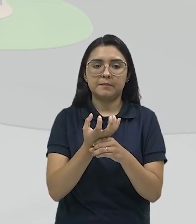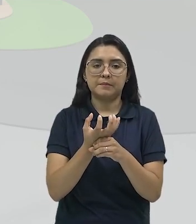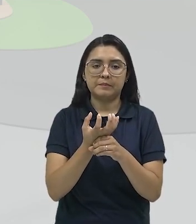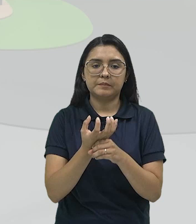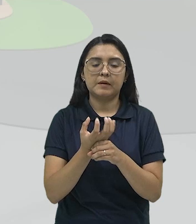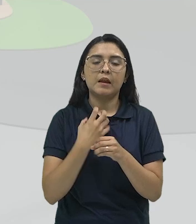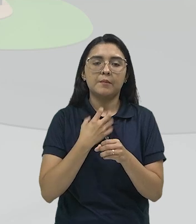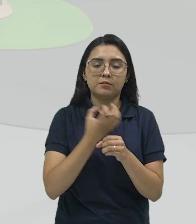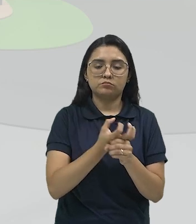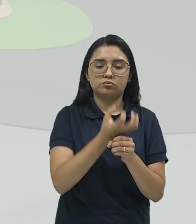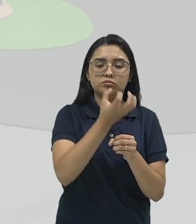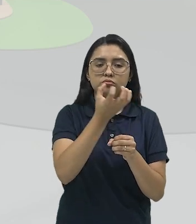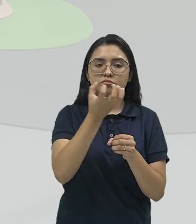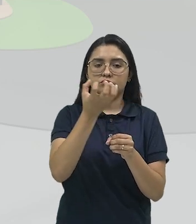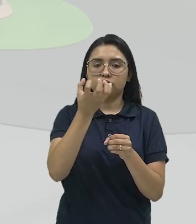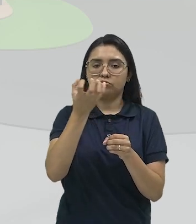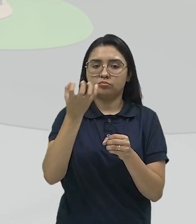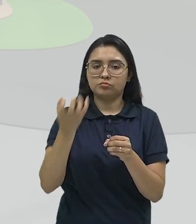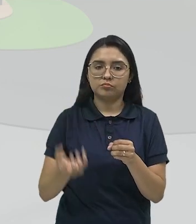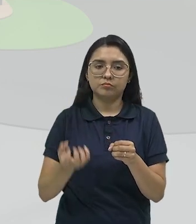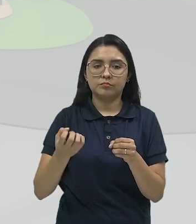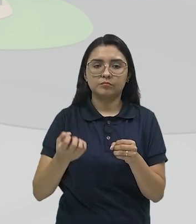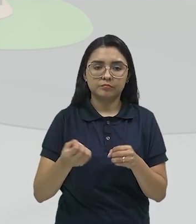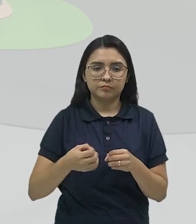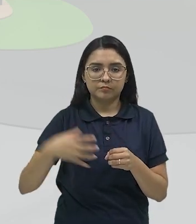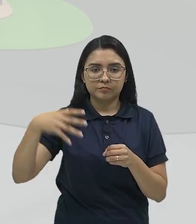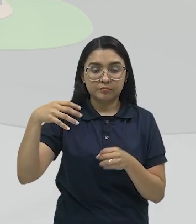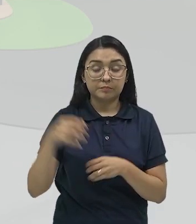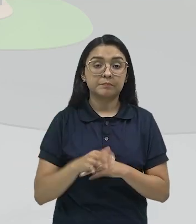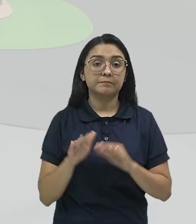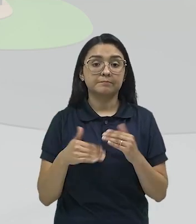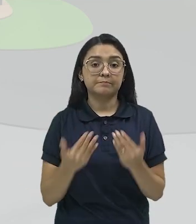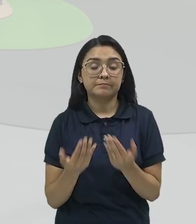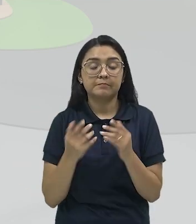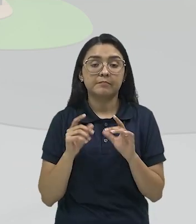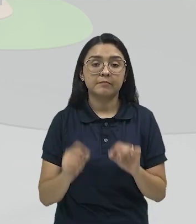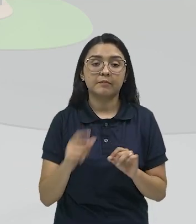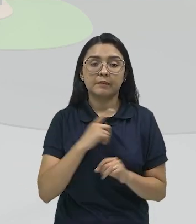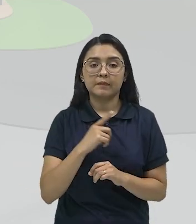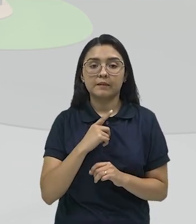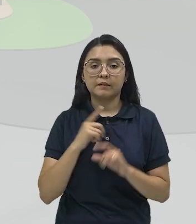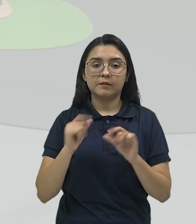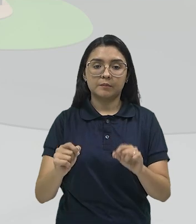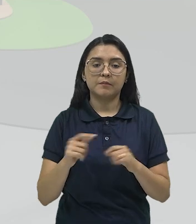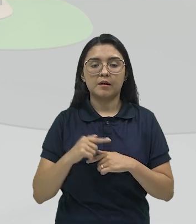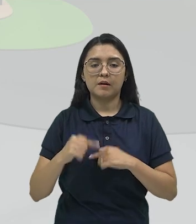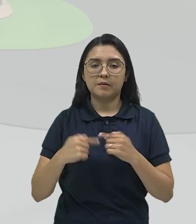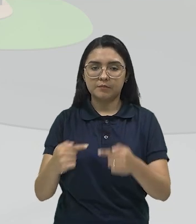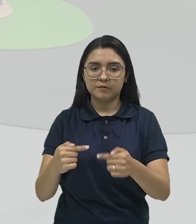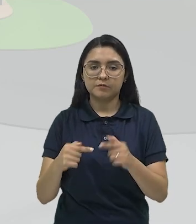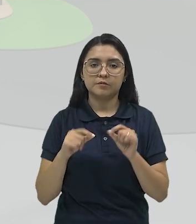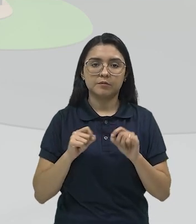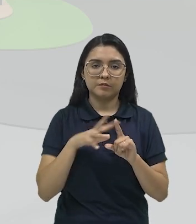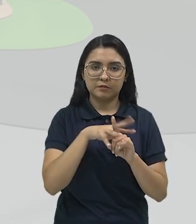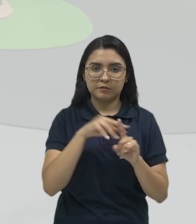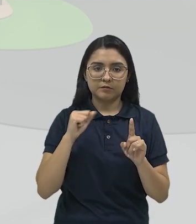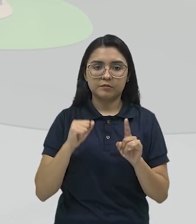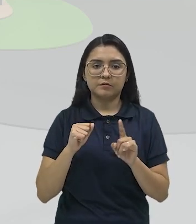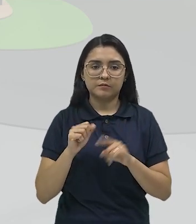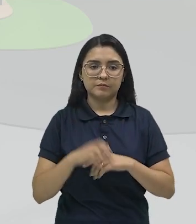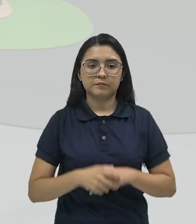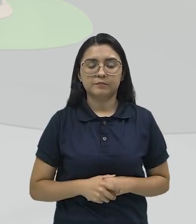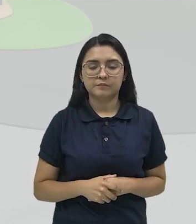destacam, né, e vão ter vida livre. Então nesse caso a gente tem ali uma reprodução sexuada, quando há troca